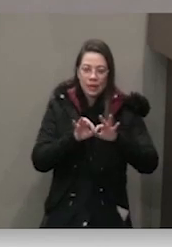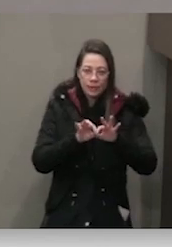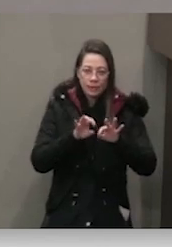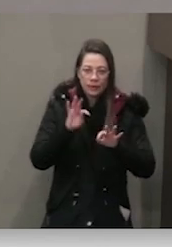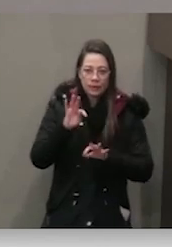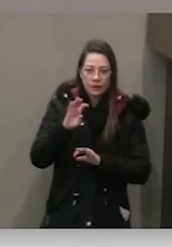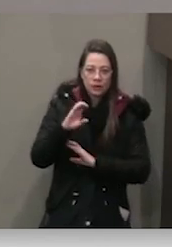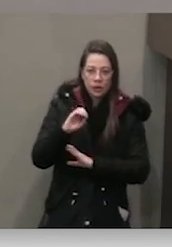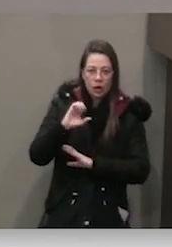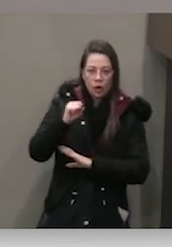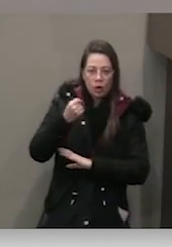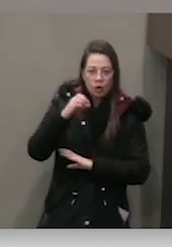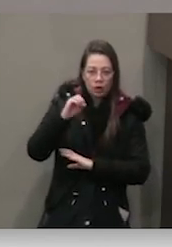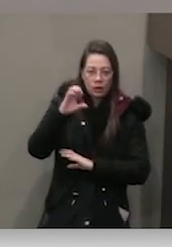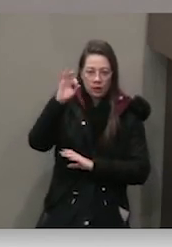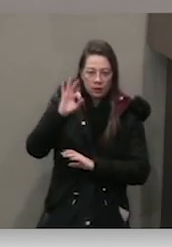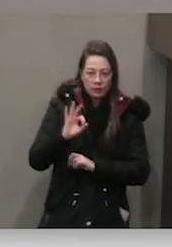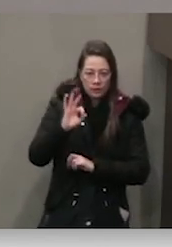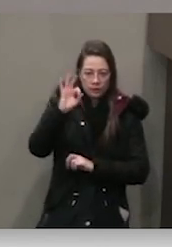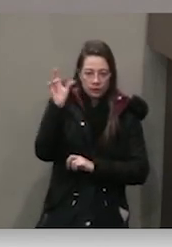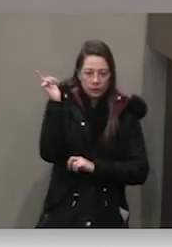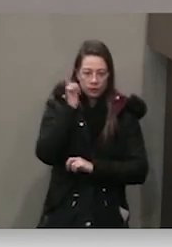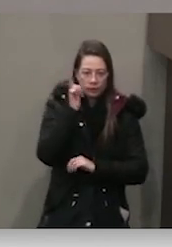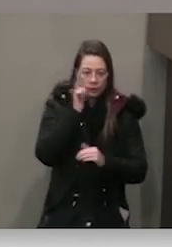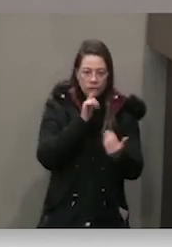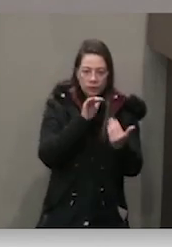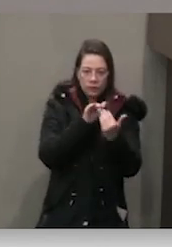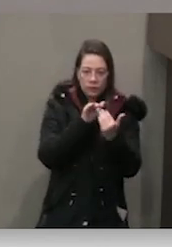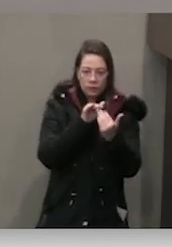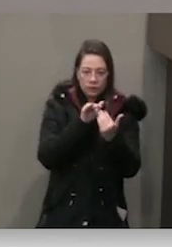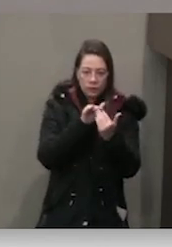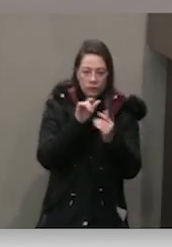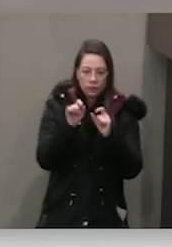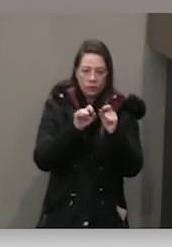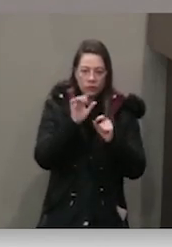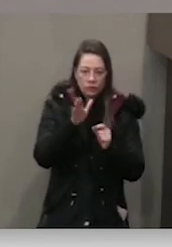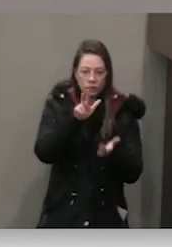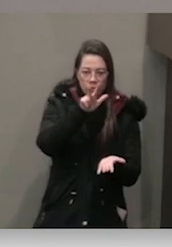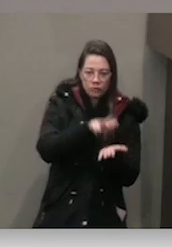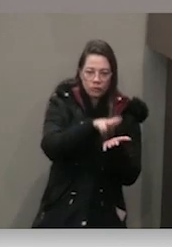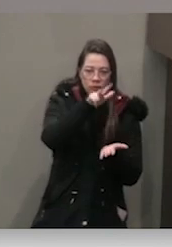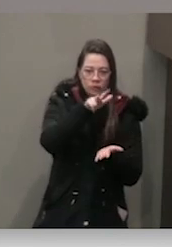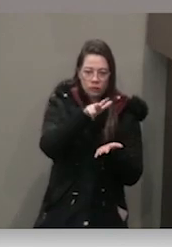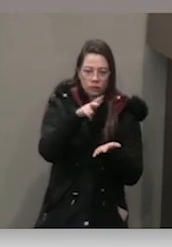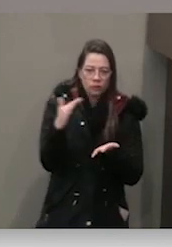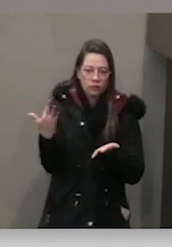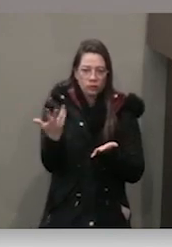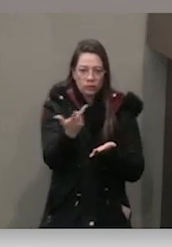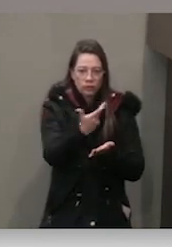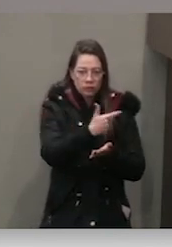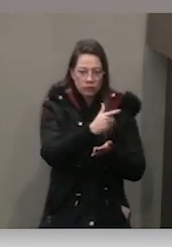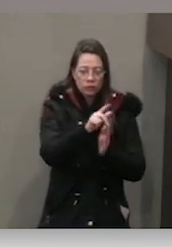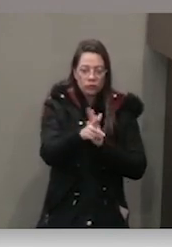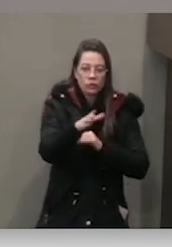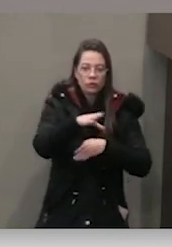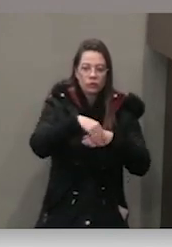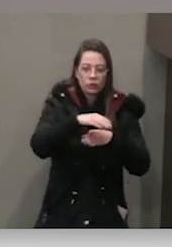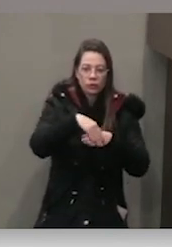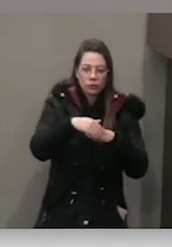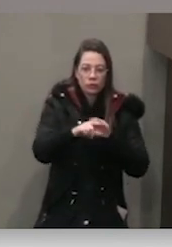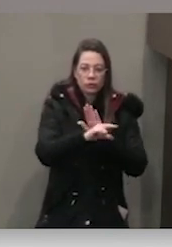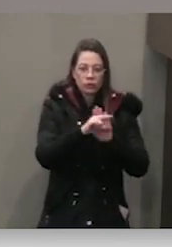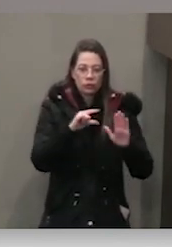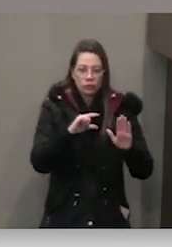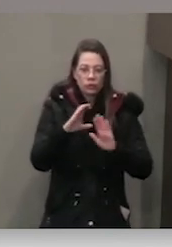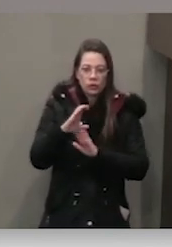de 80%, para ficar de acordo com o que foi aprovado nos pareceres da